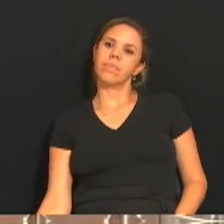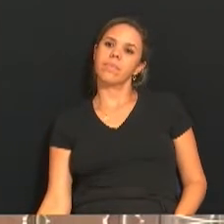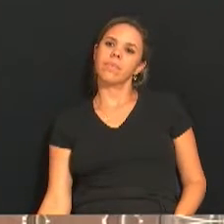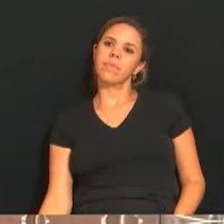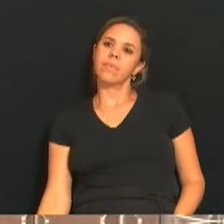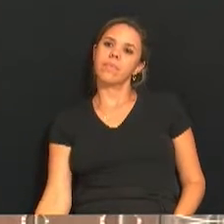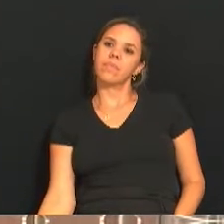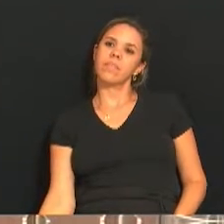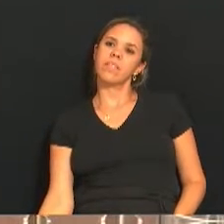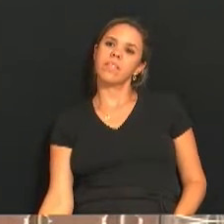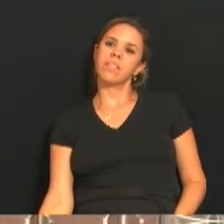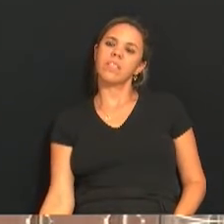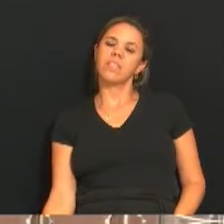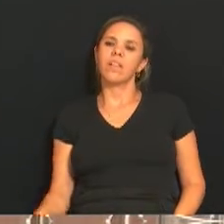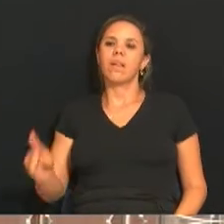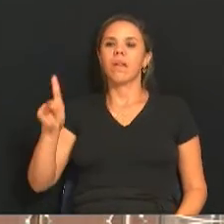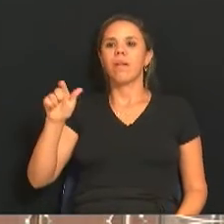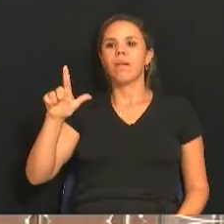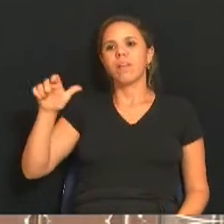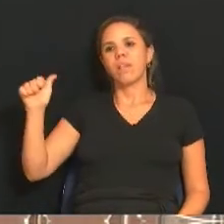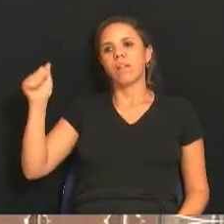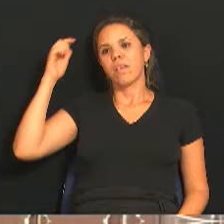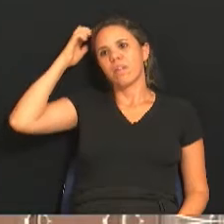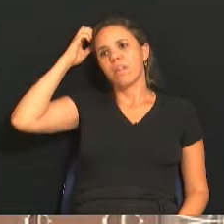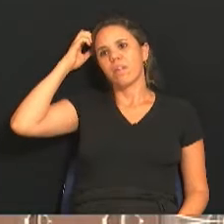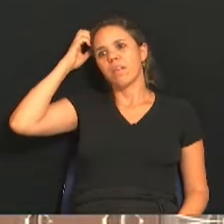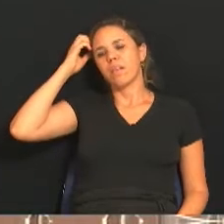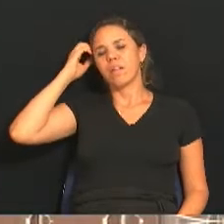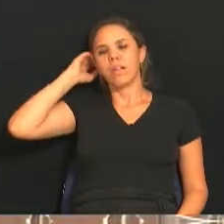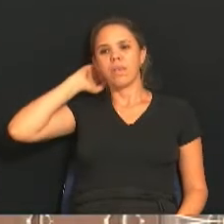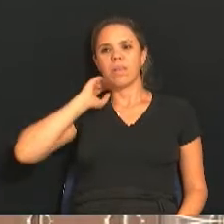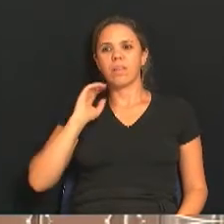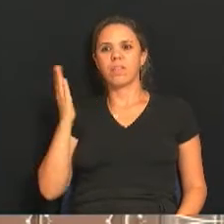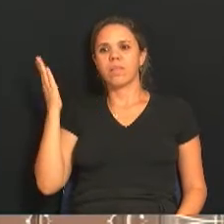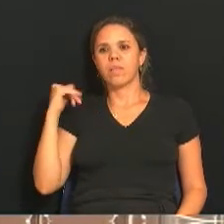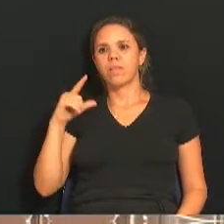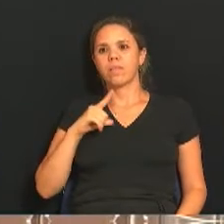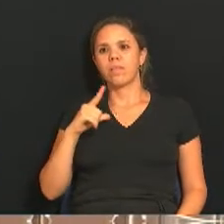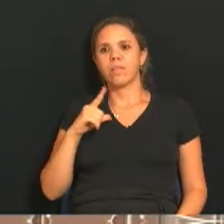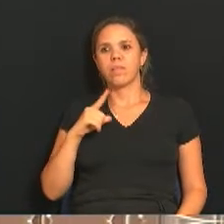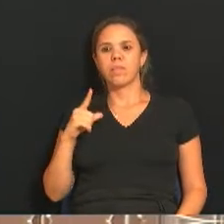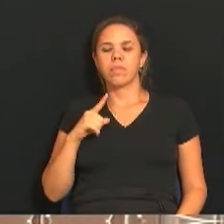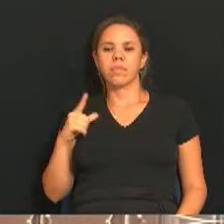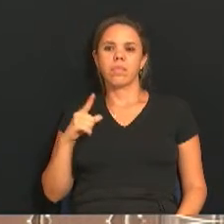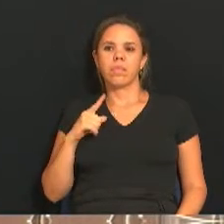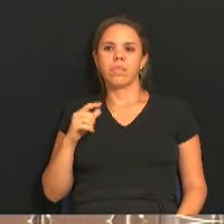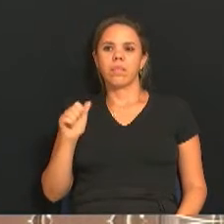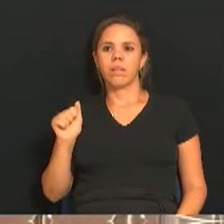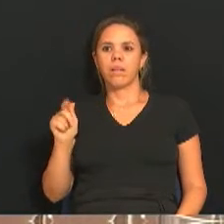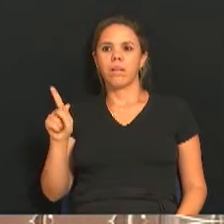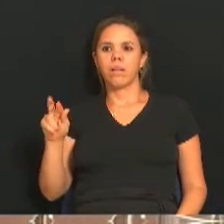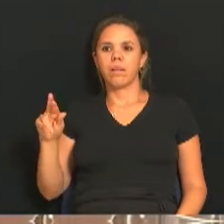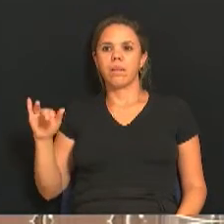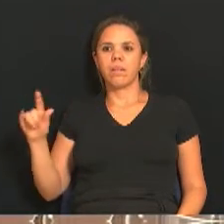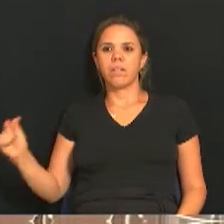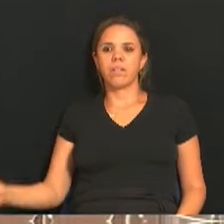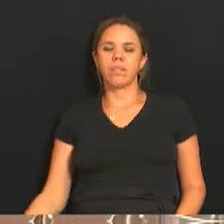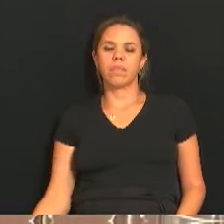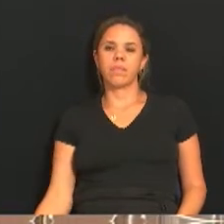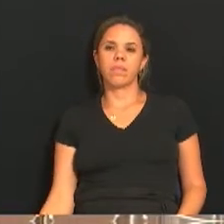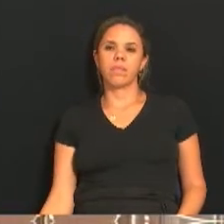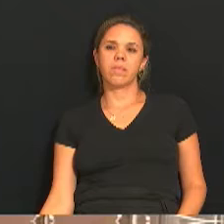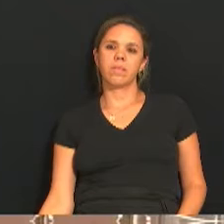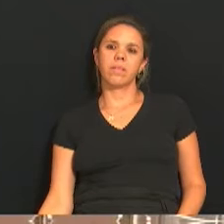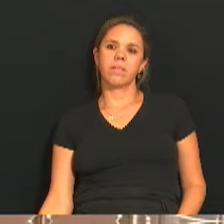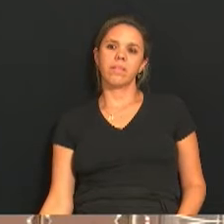gostaria, Paula, que você até me orientasse. Eu sei que tem o William e tem a Maria Aparecida, né, que trabalham, né, juntamente